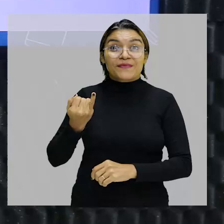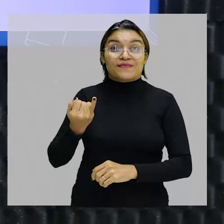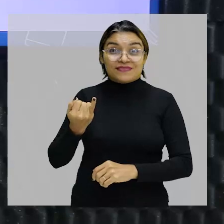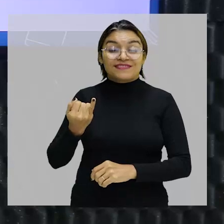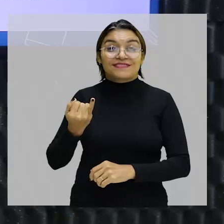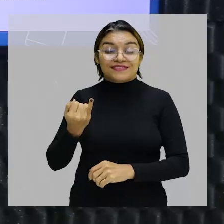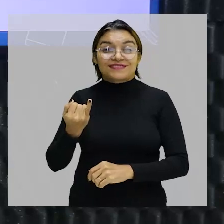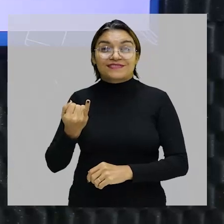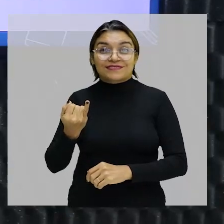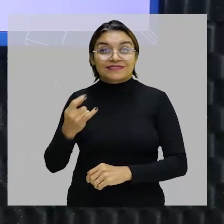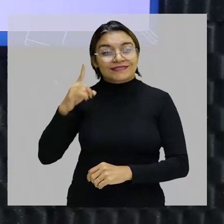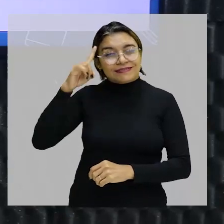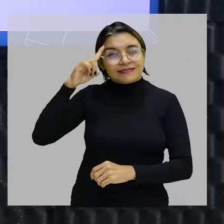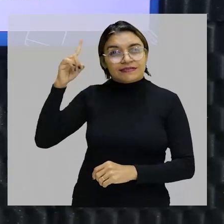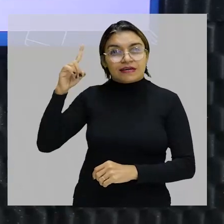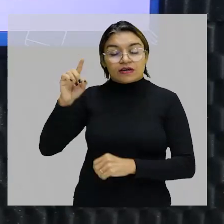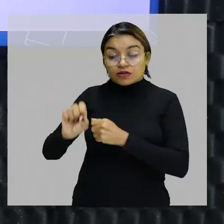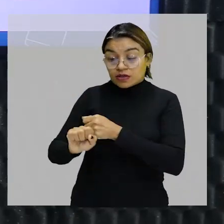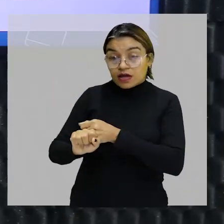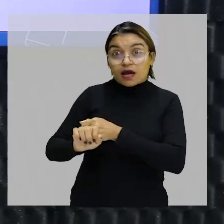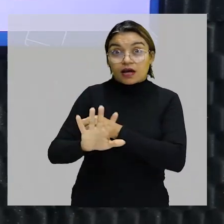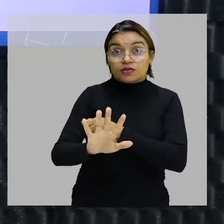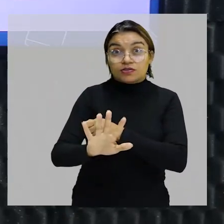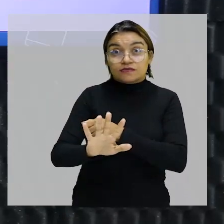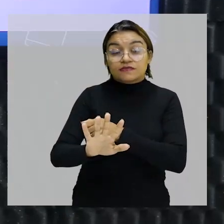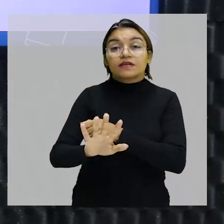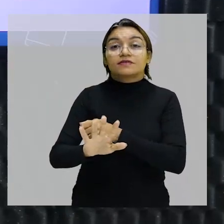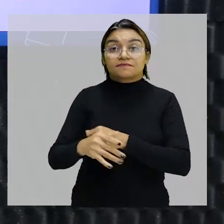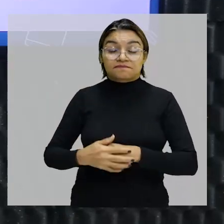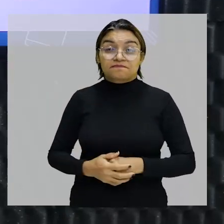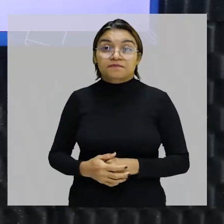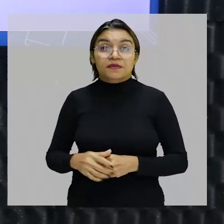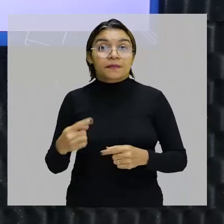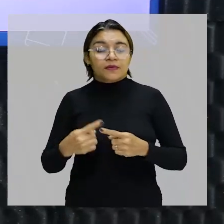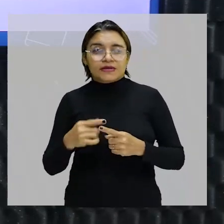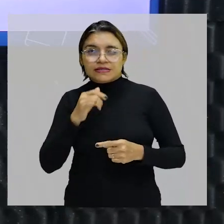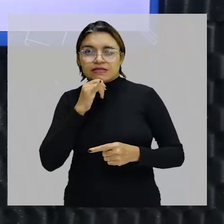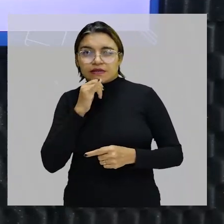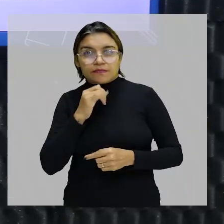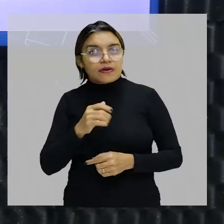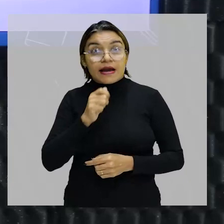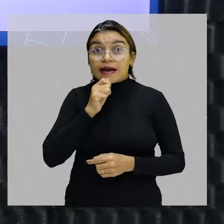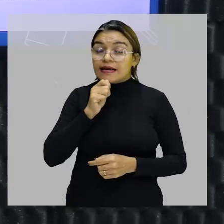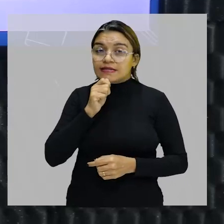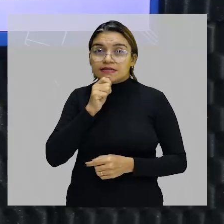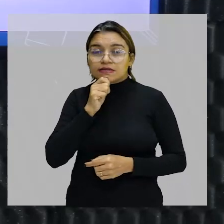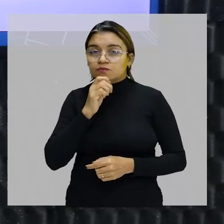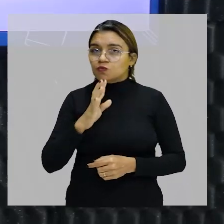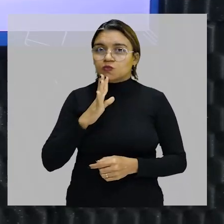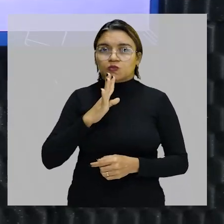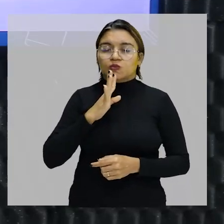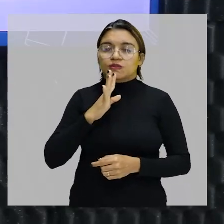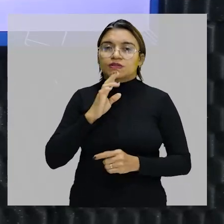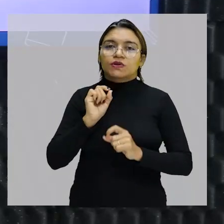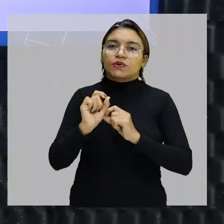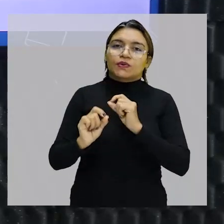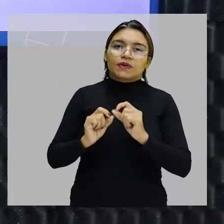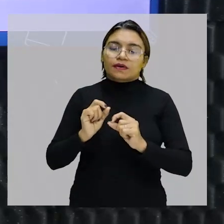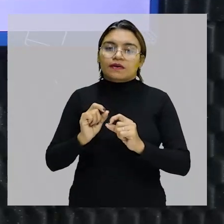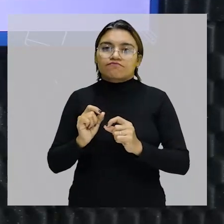aproveitou dessa ideia da radioatividade, até porque não se conhecia direito, né,